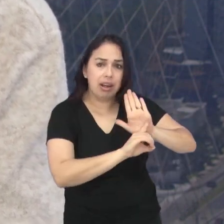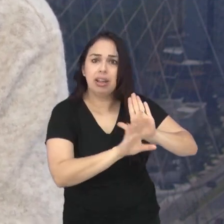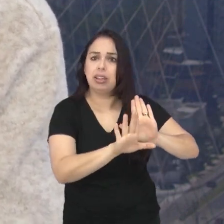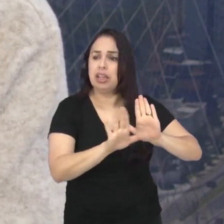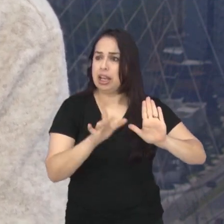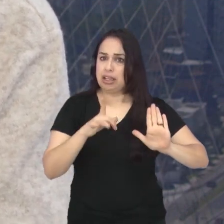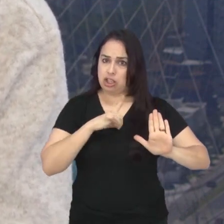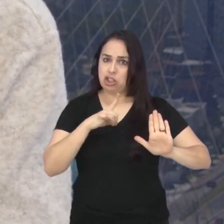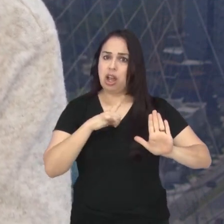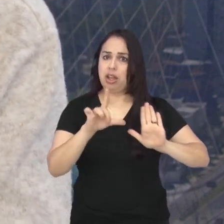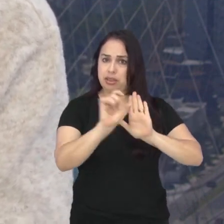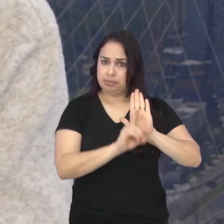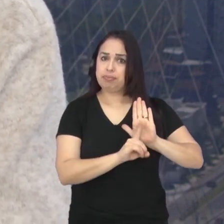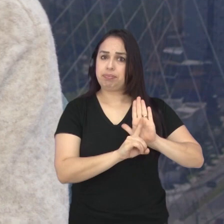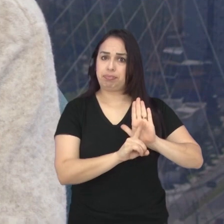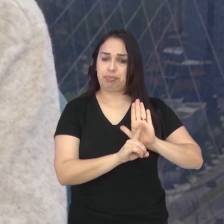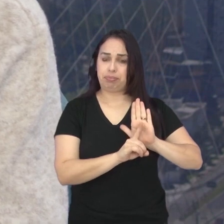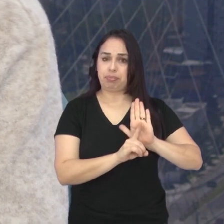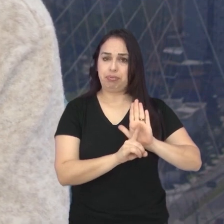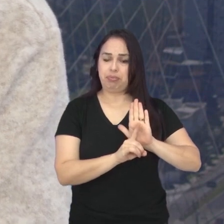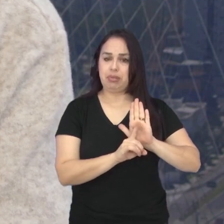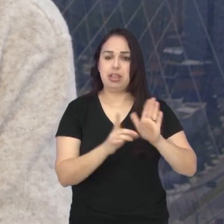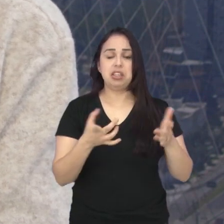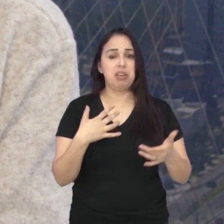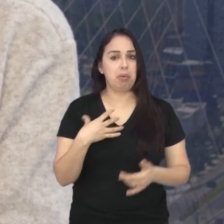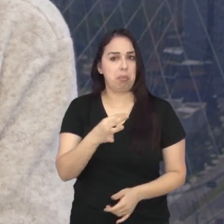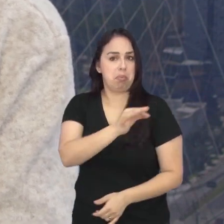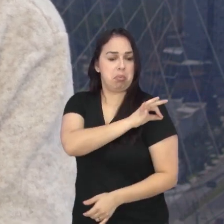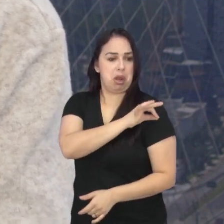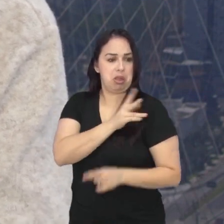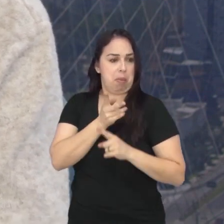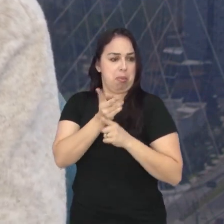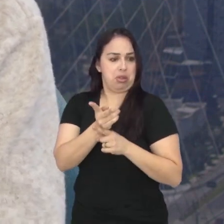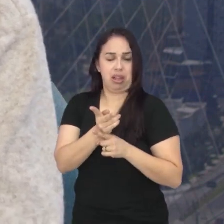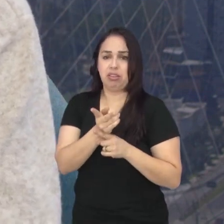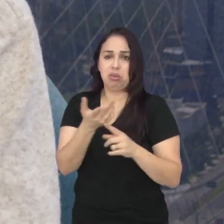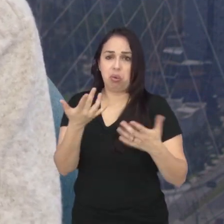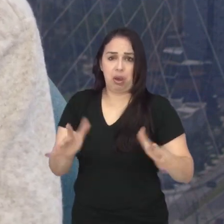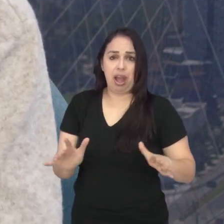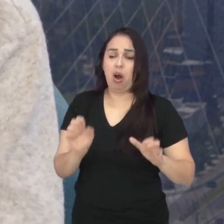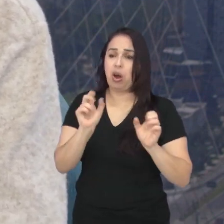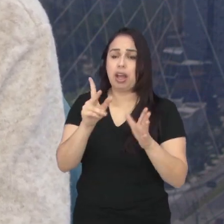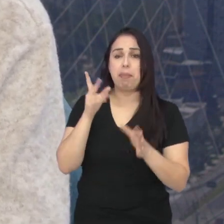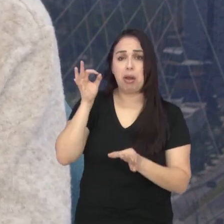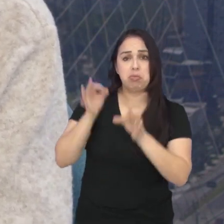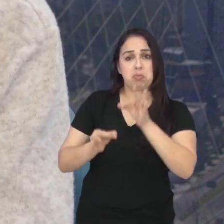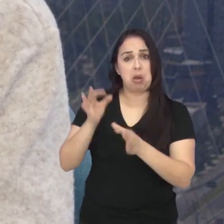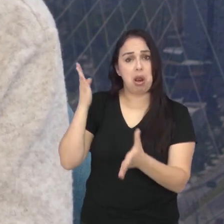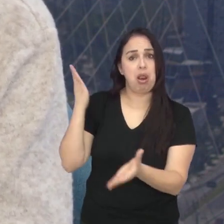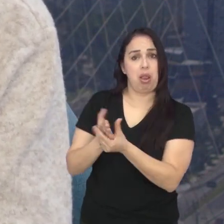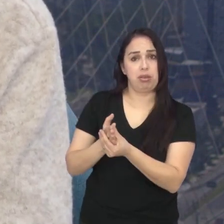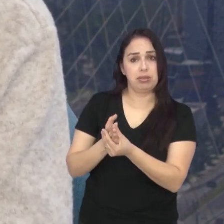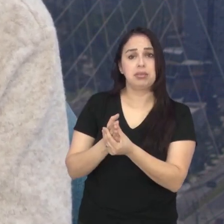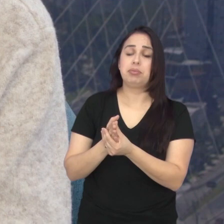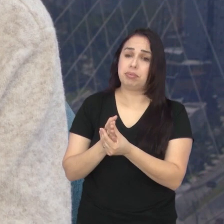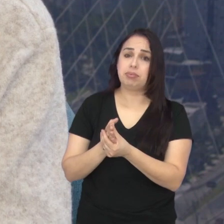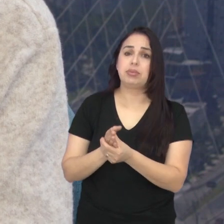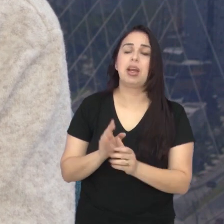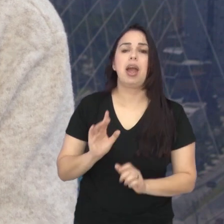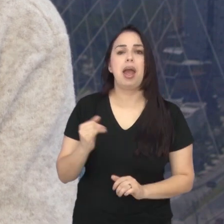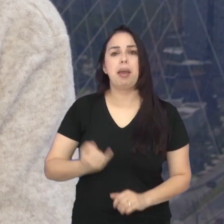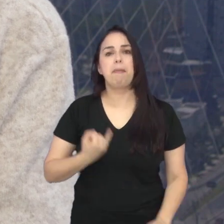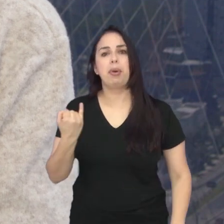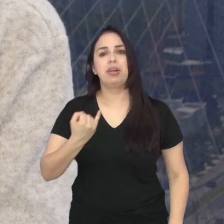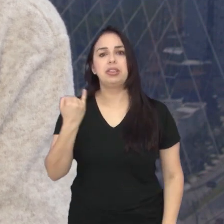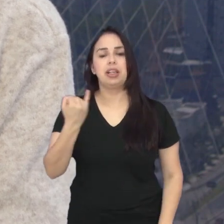direito de se ver reparada, até civilmente. Se ela não quer buscar a polícia, ela pode pedir uma reparação civil, né? Que é muito importante, porque